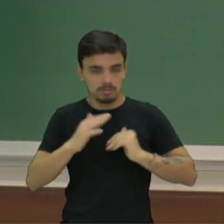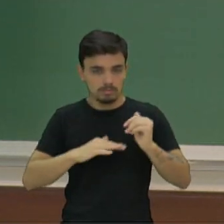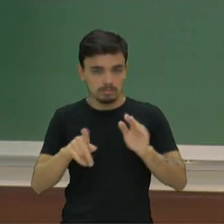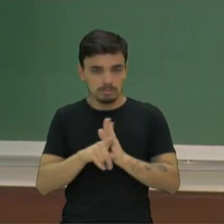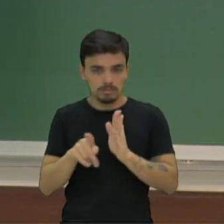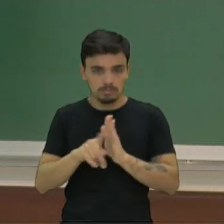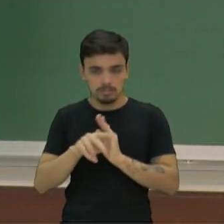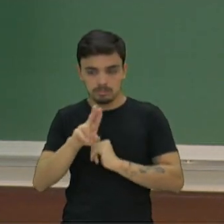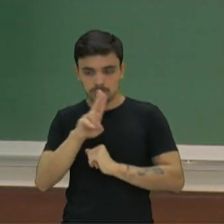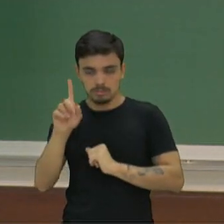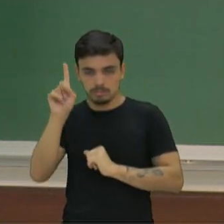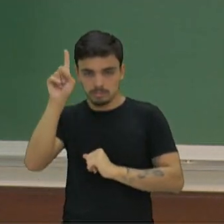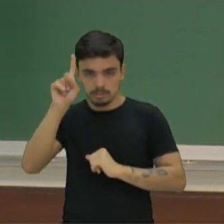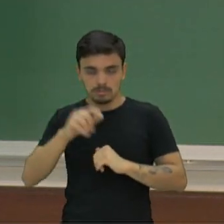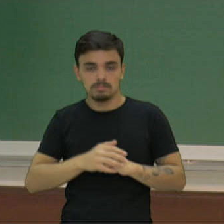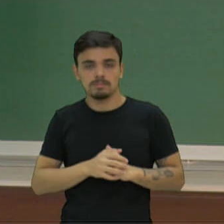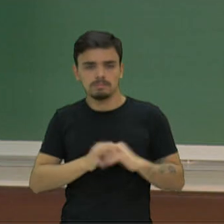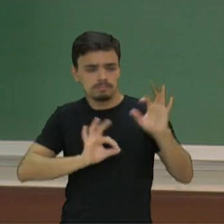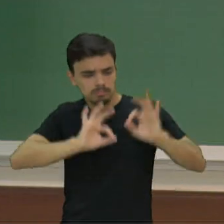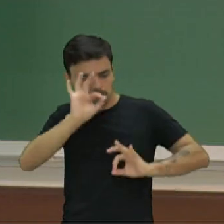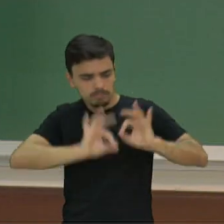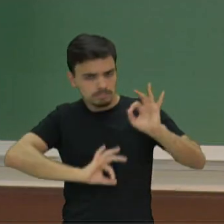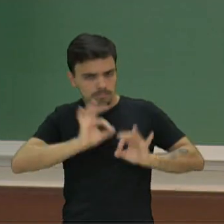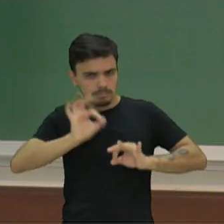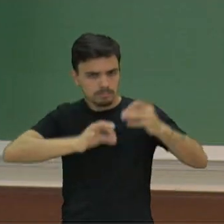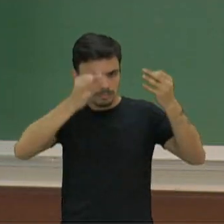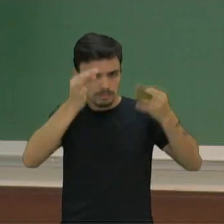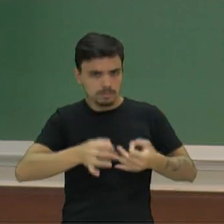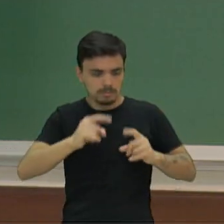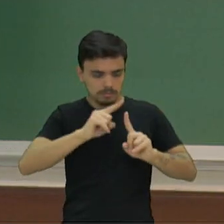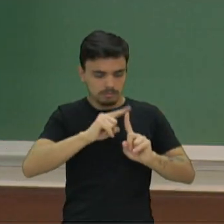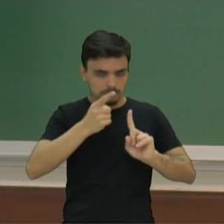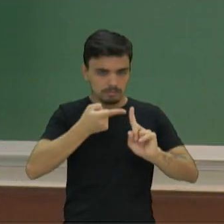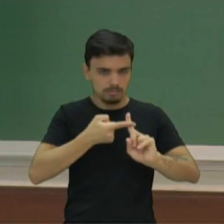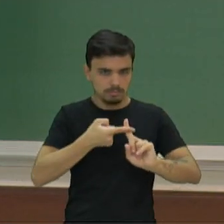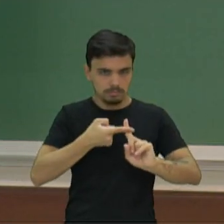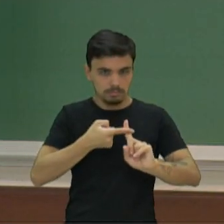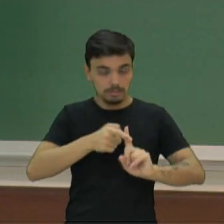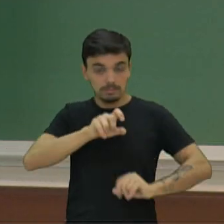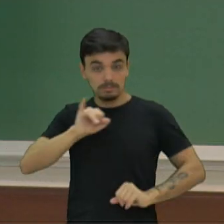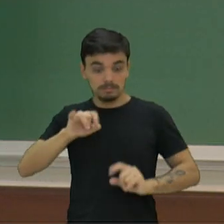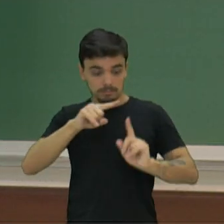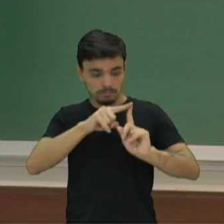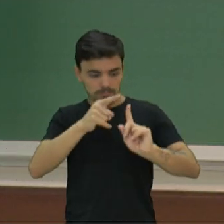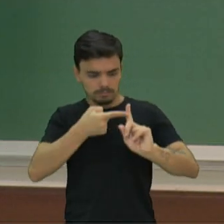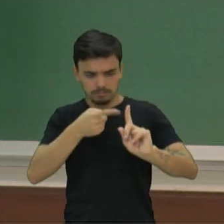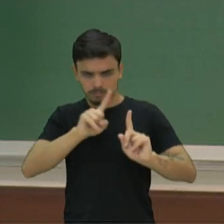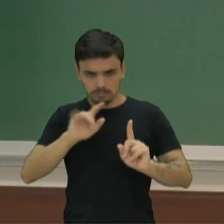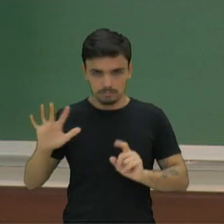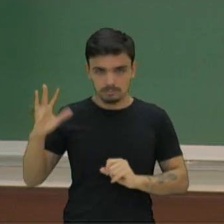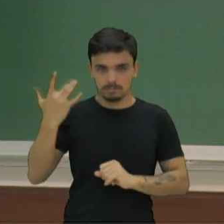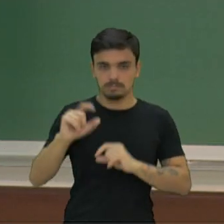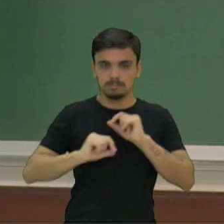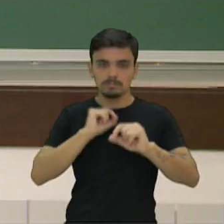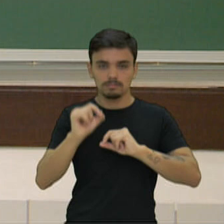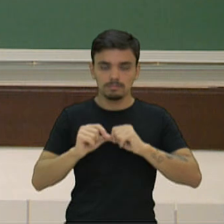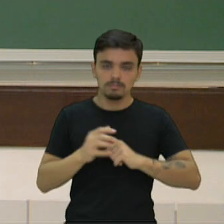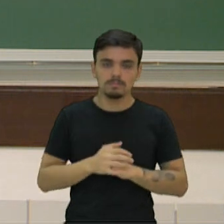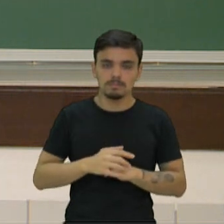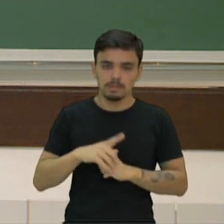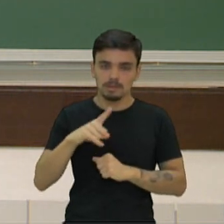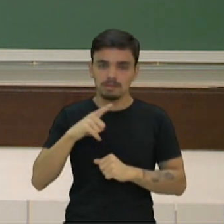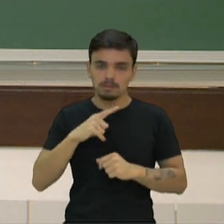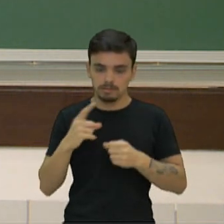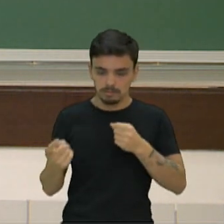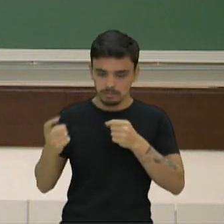progesterona para preparar para uma possível gravidez. Caso essa gravidez não ocorra, volta-se o ciclo com